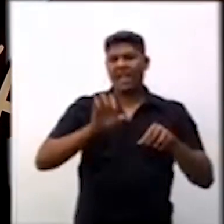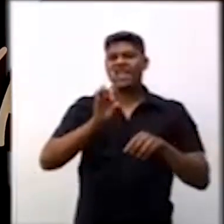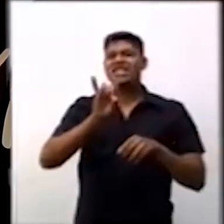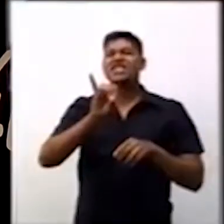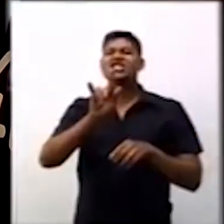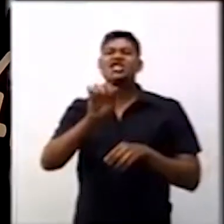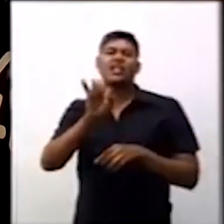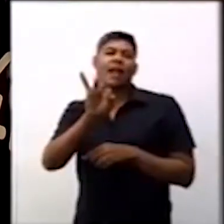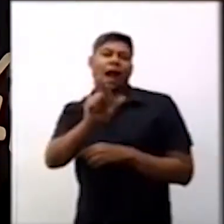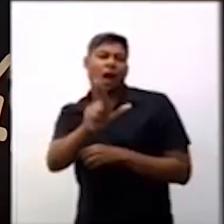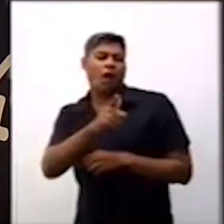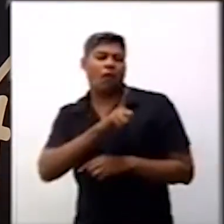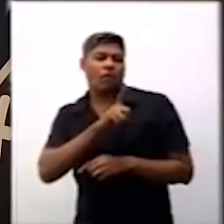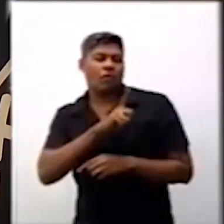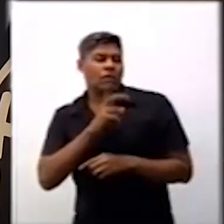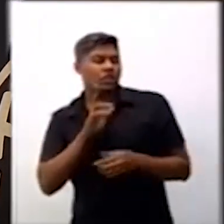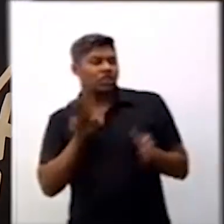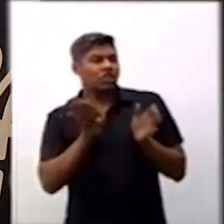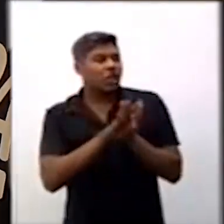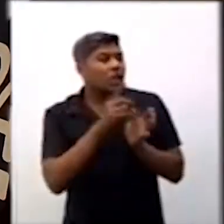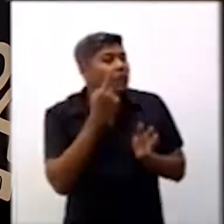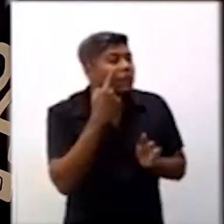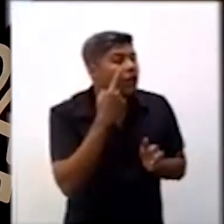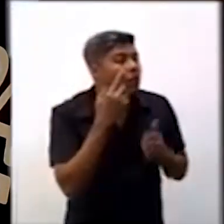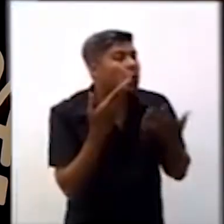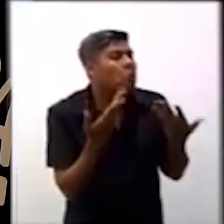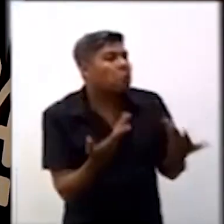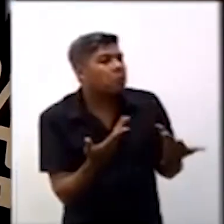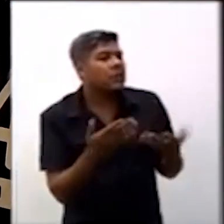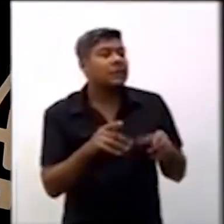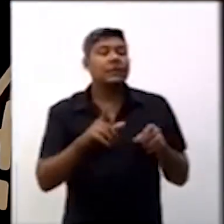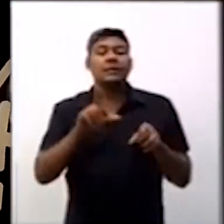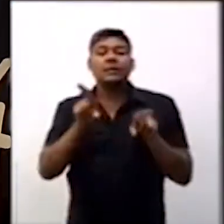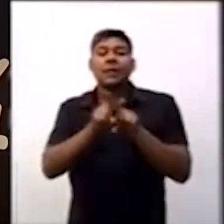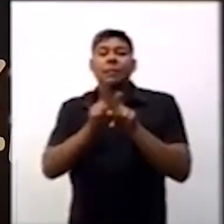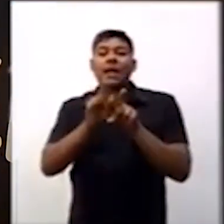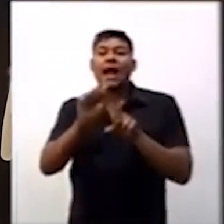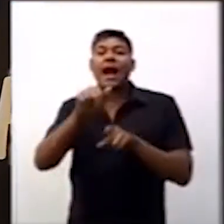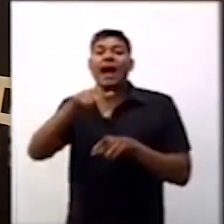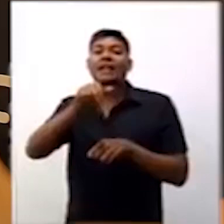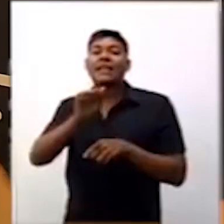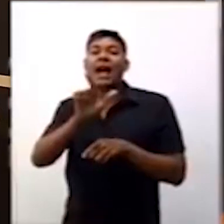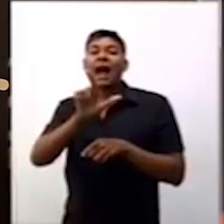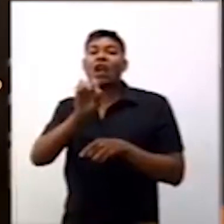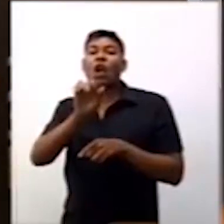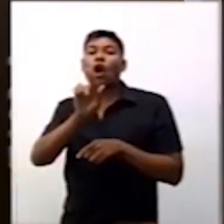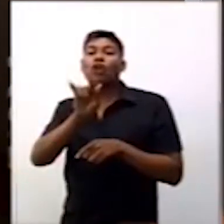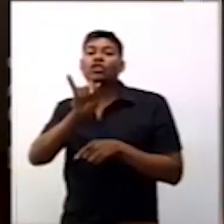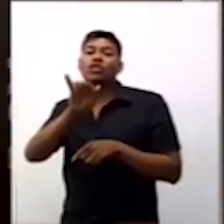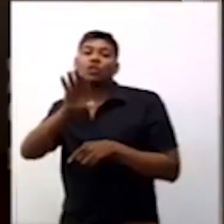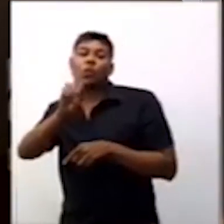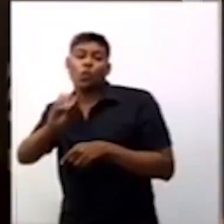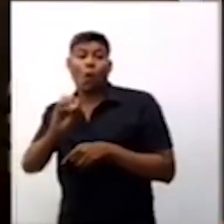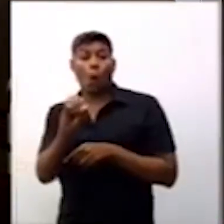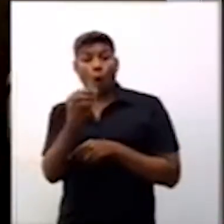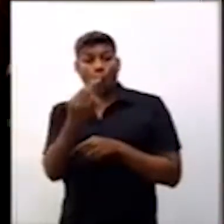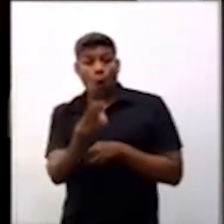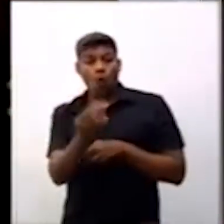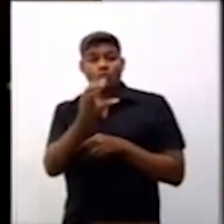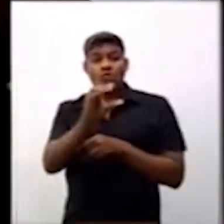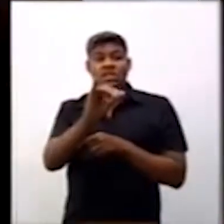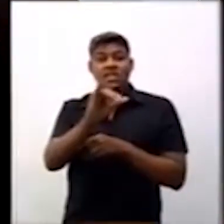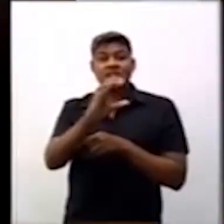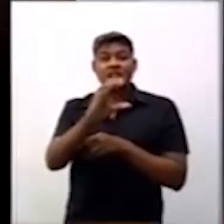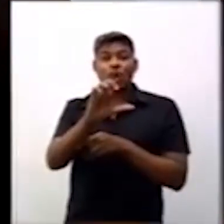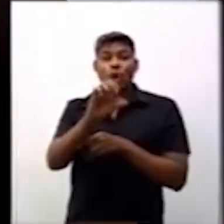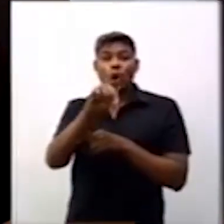lá e já vê quanto é que está marcado. Nós temos medidores que são analógicos, os chamados ciclométricos. Normalmente você